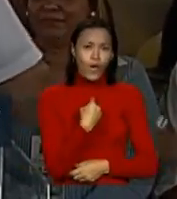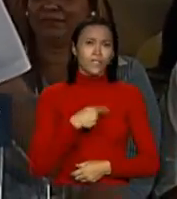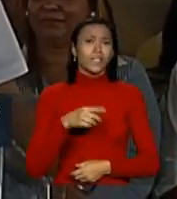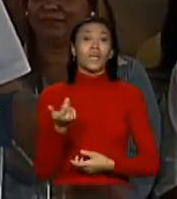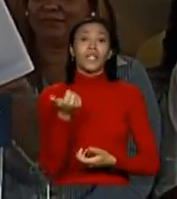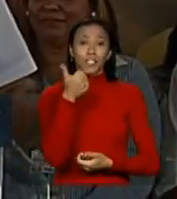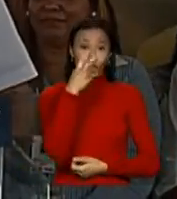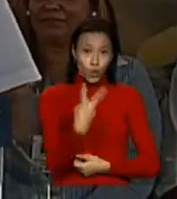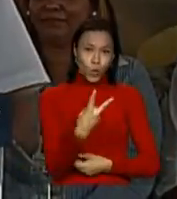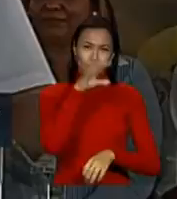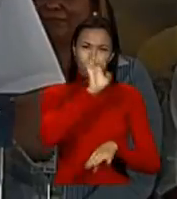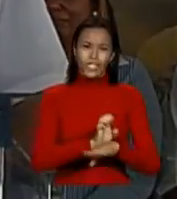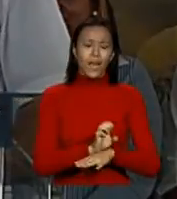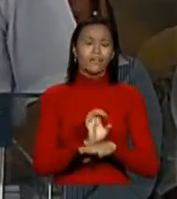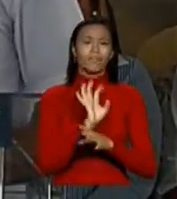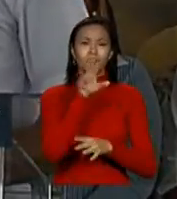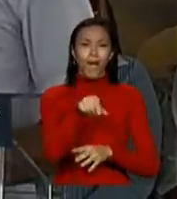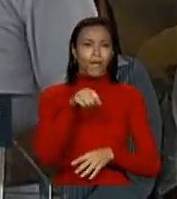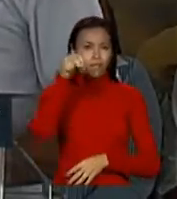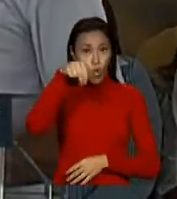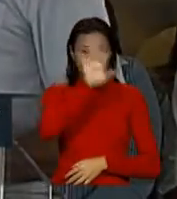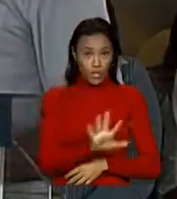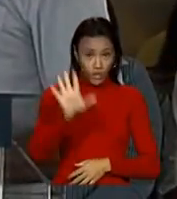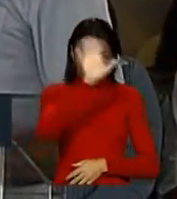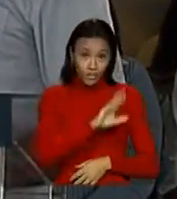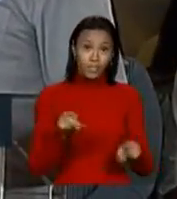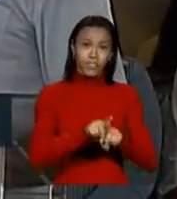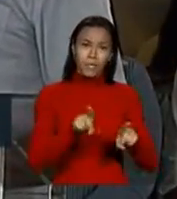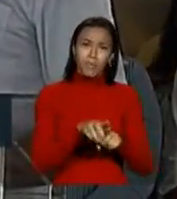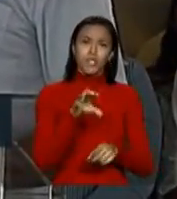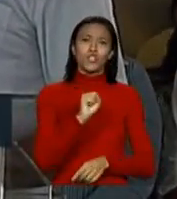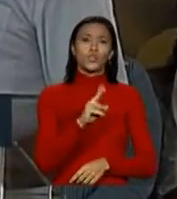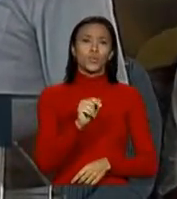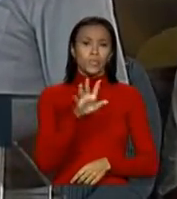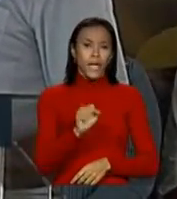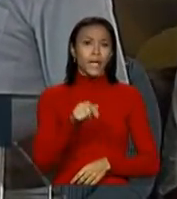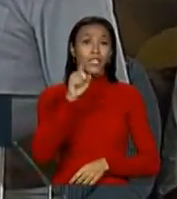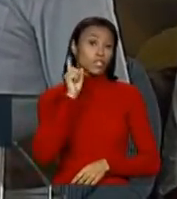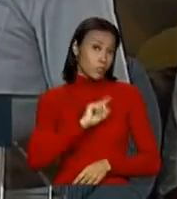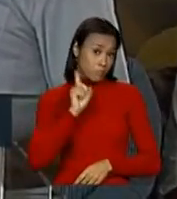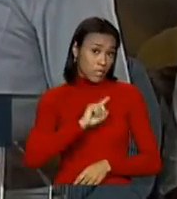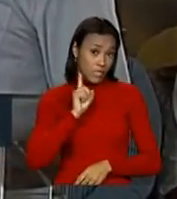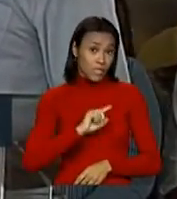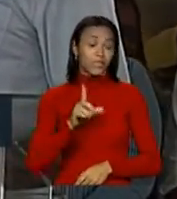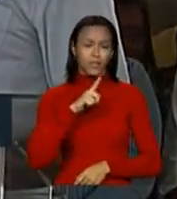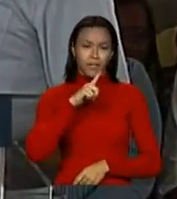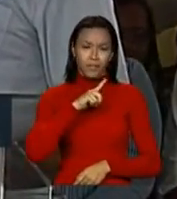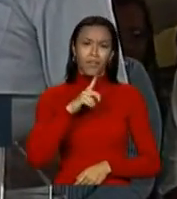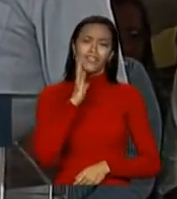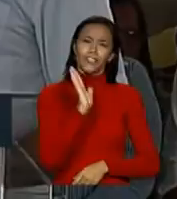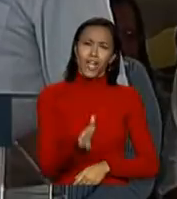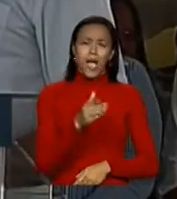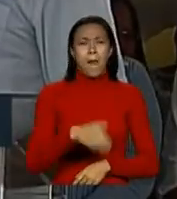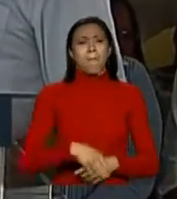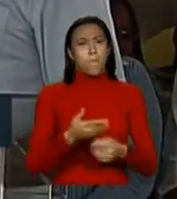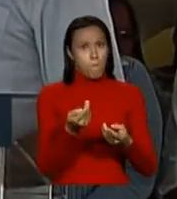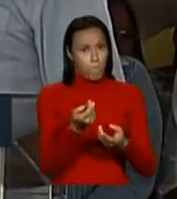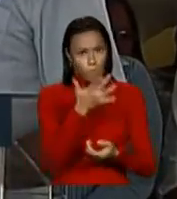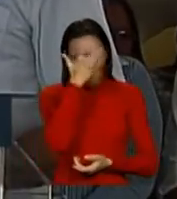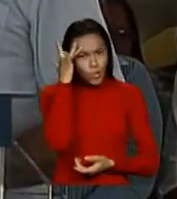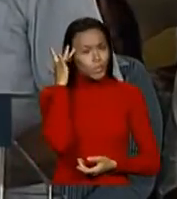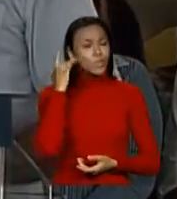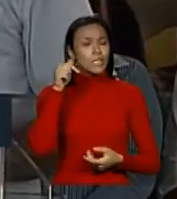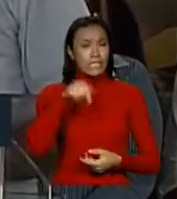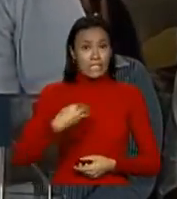em dois est do Nordeste no estado da região Sudeste de Minas Gerais e que tem uma parcela da população que vive numa